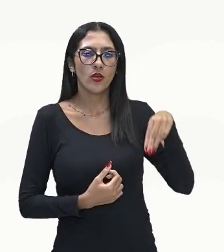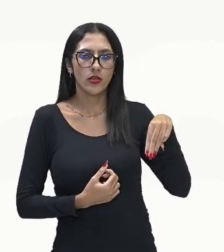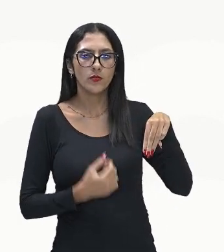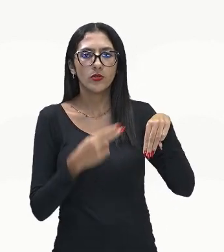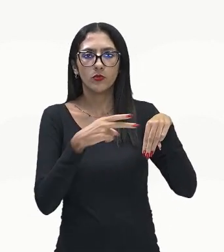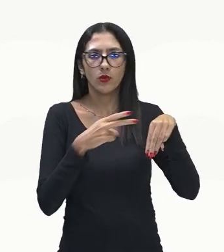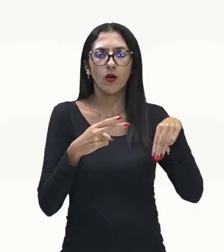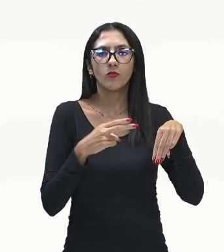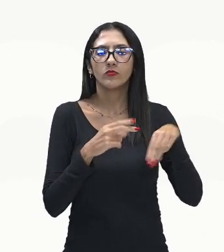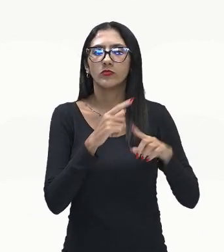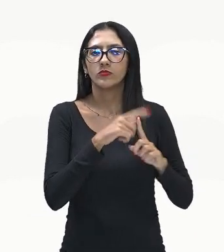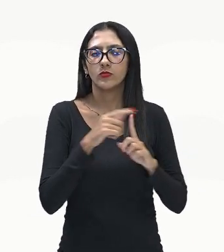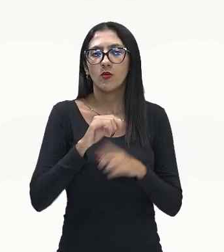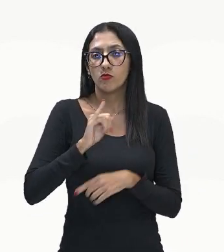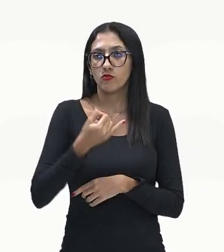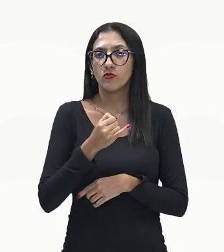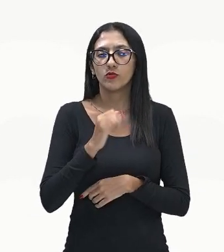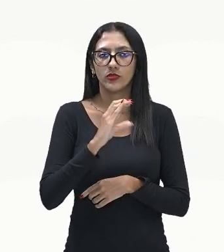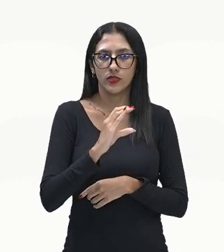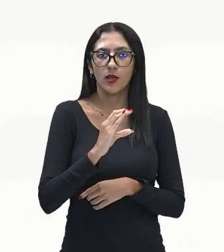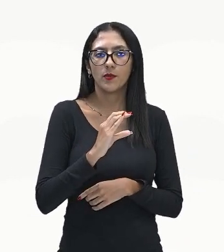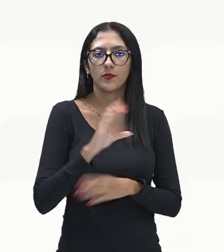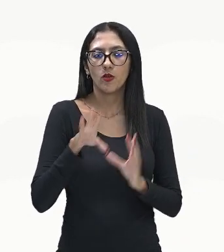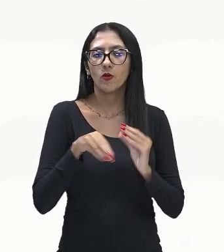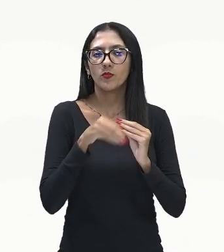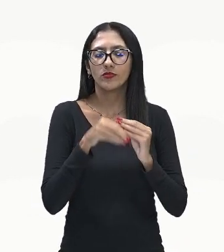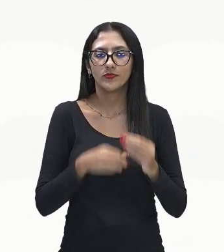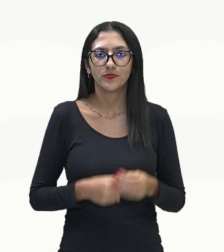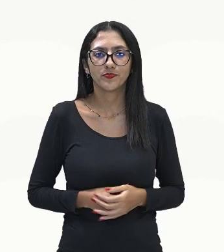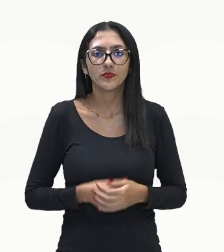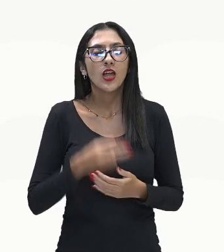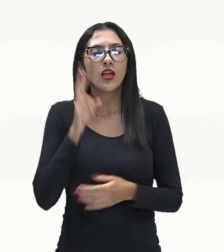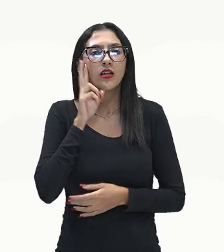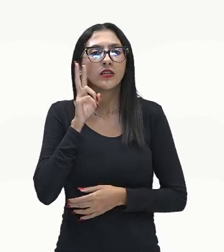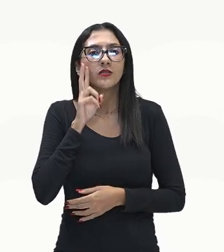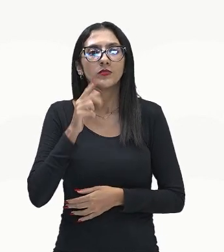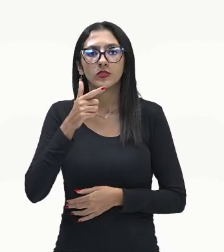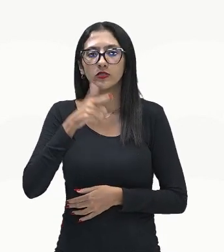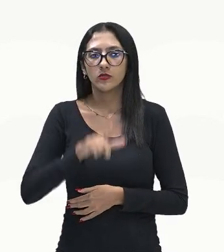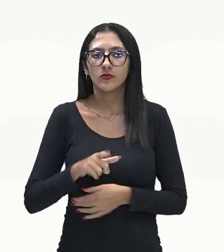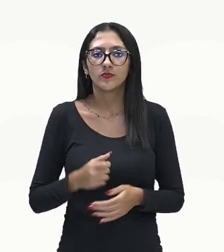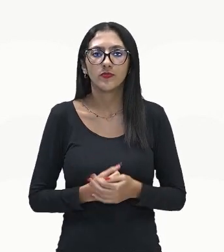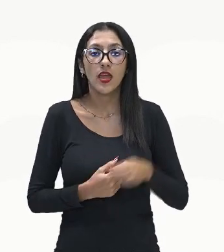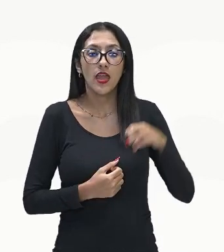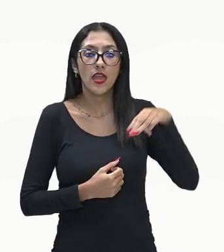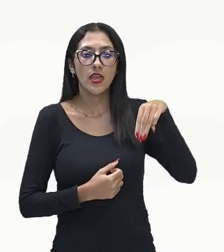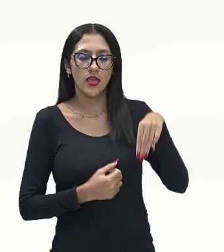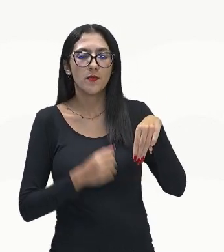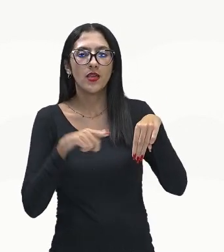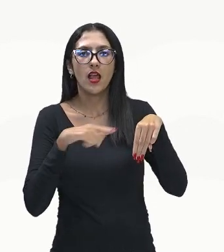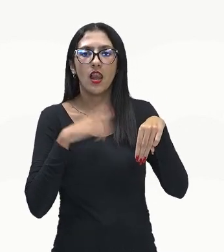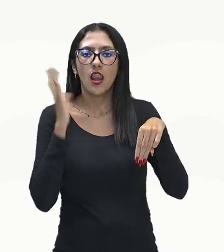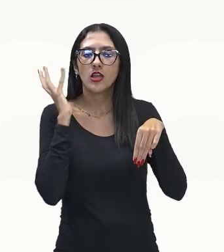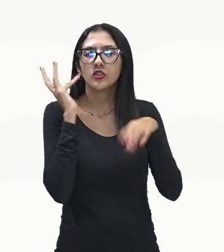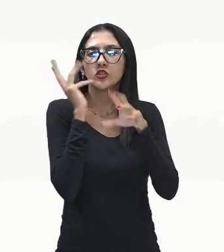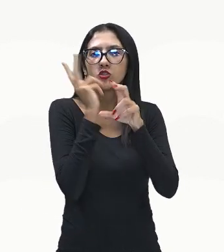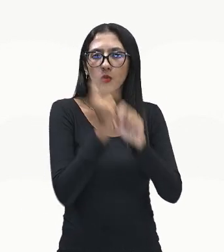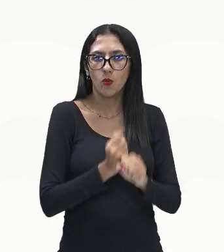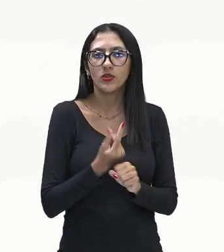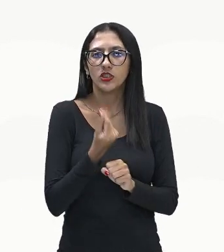juros compostos. Não custa nada a gente lembrar mais uma vez que M é o montante, né? O total a ser